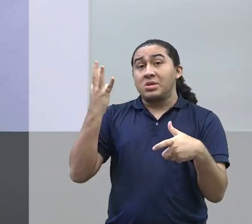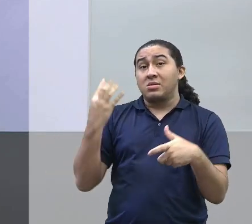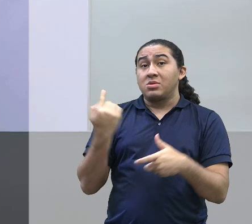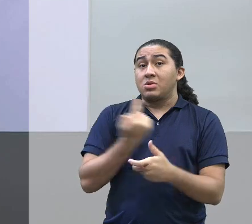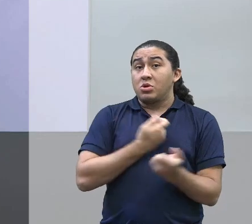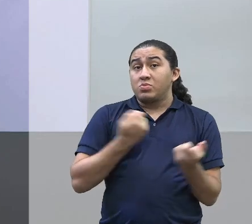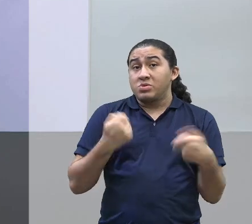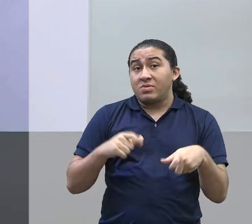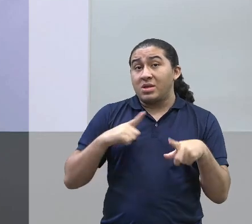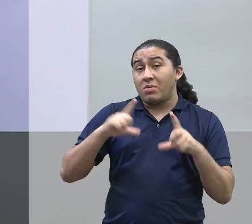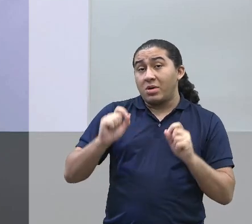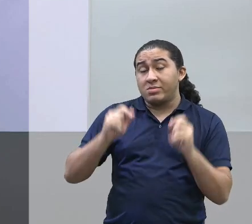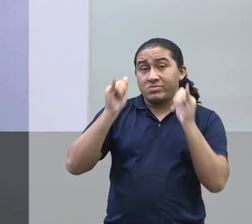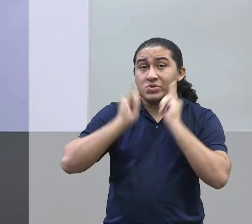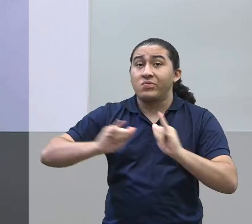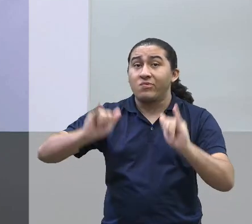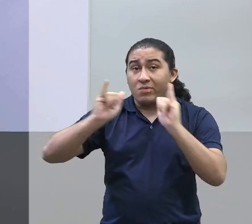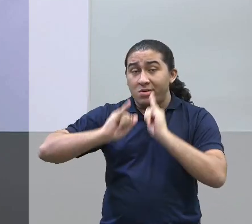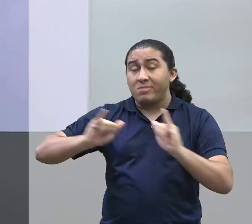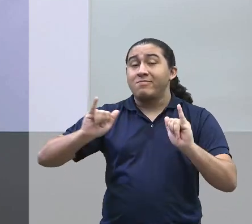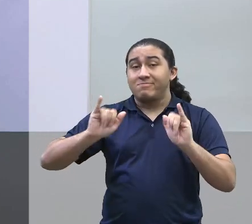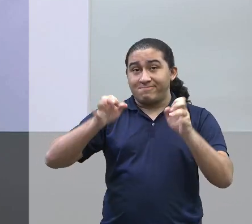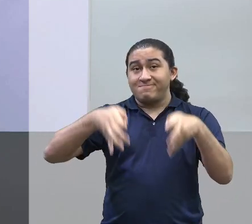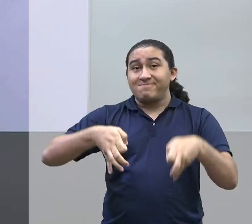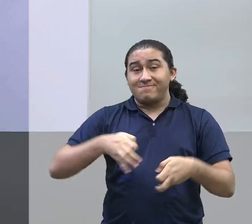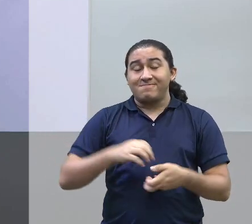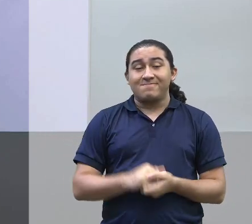podemos noticiar, não é verdade?